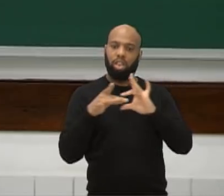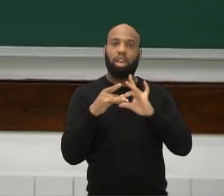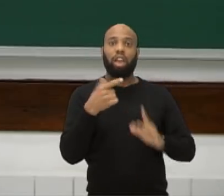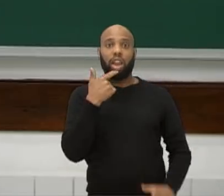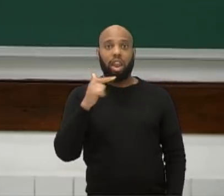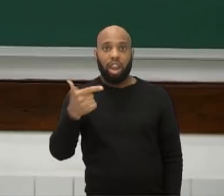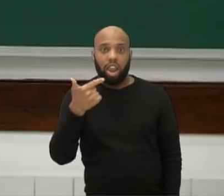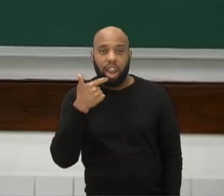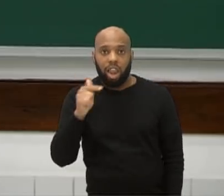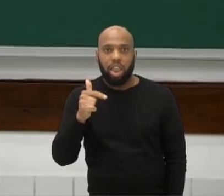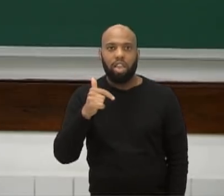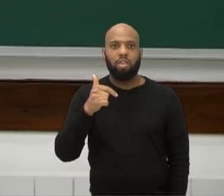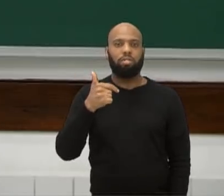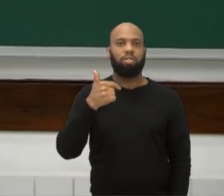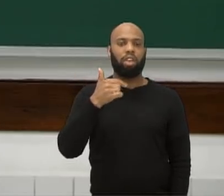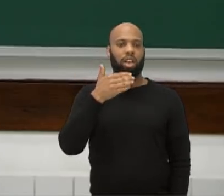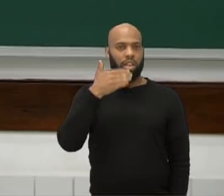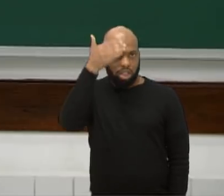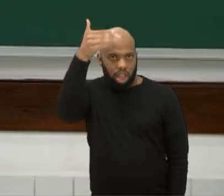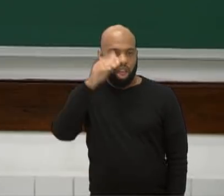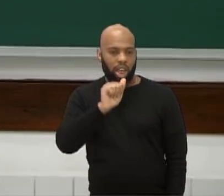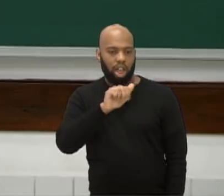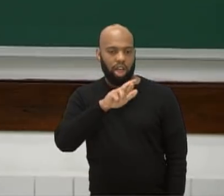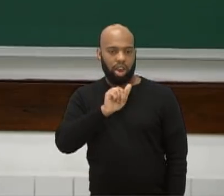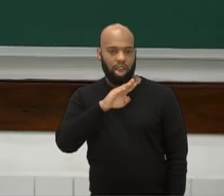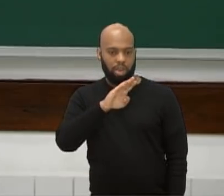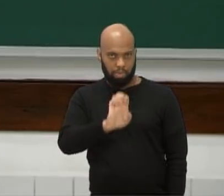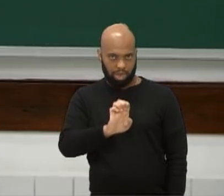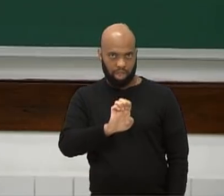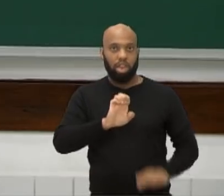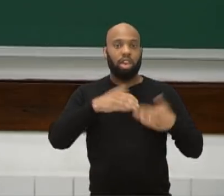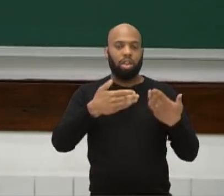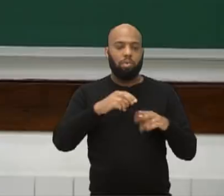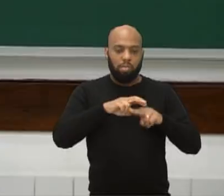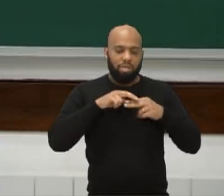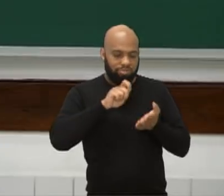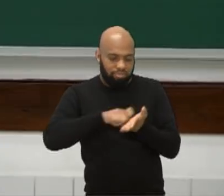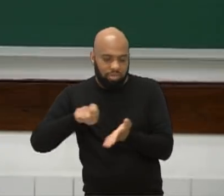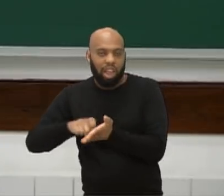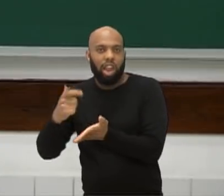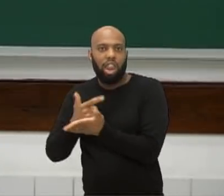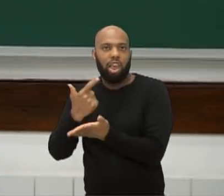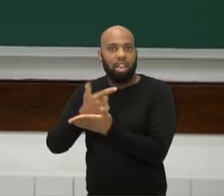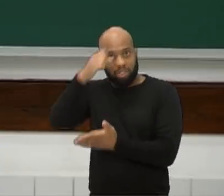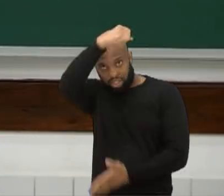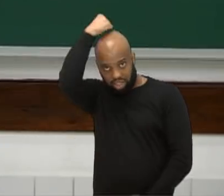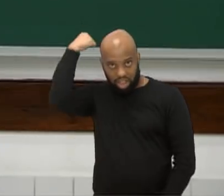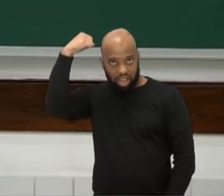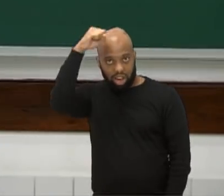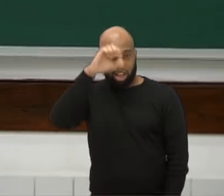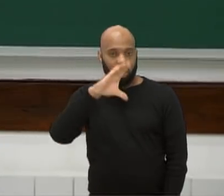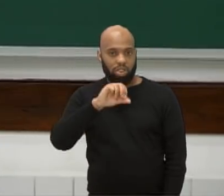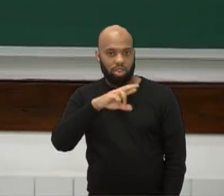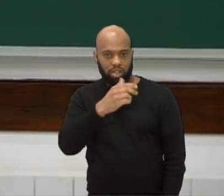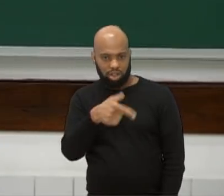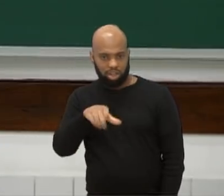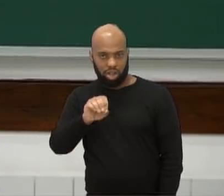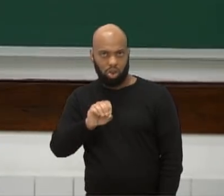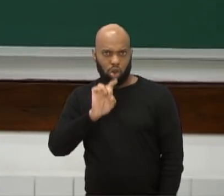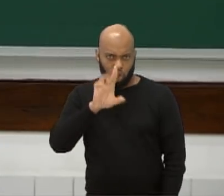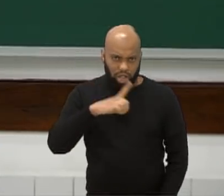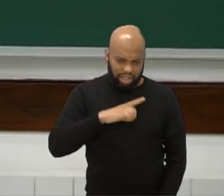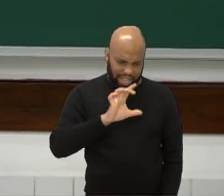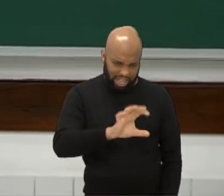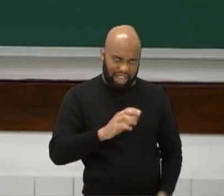língua, o idioma árabe. E o que vai acontecer? Por conta da escrita do livro sagrado Corão. Não que somente tem esse